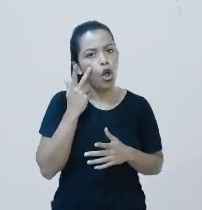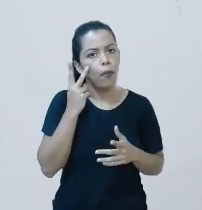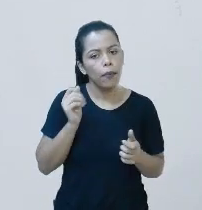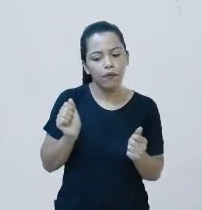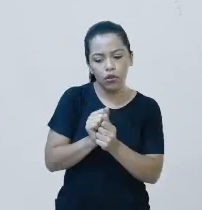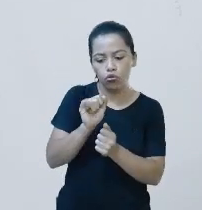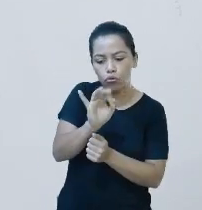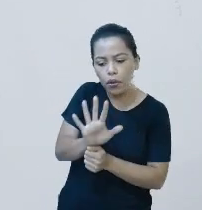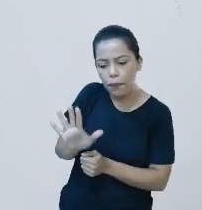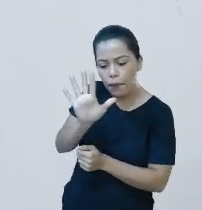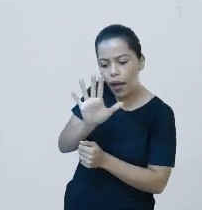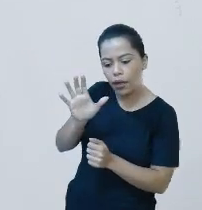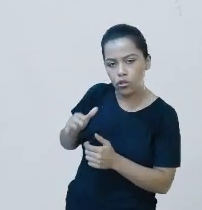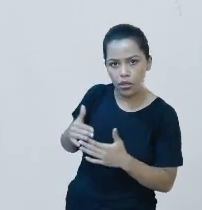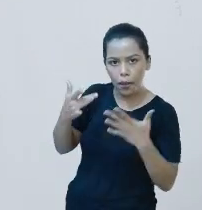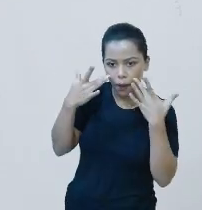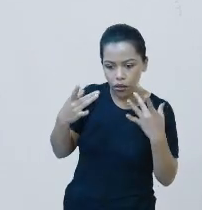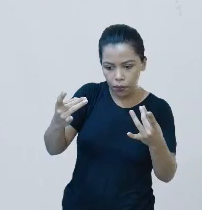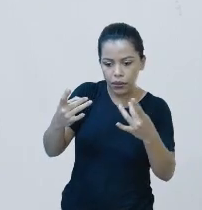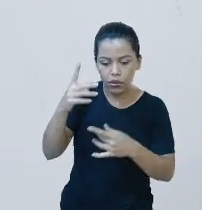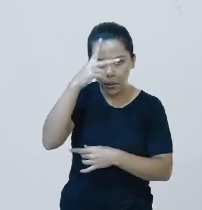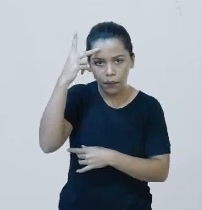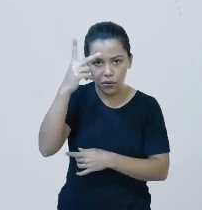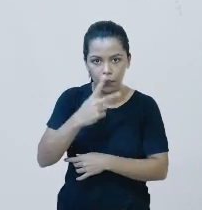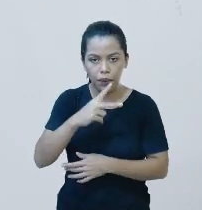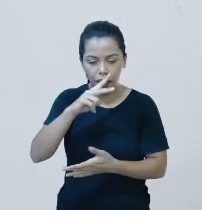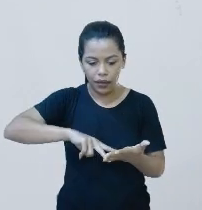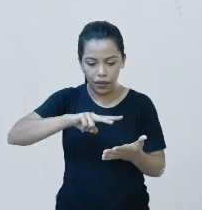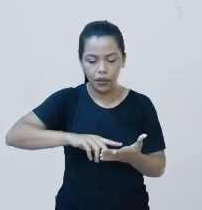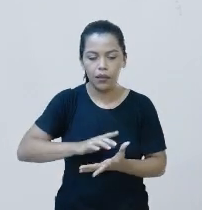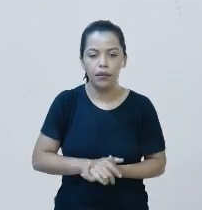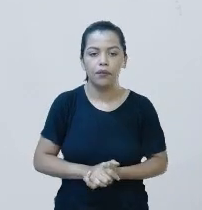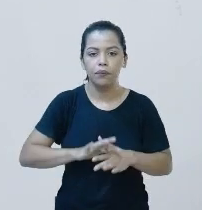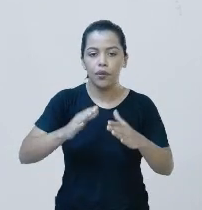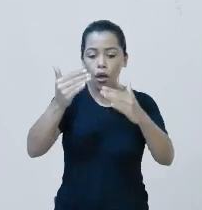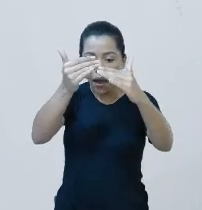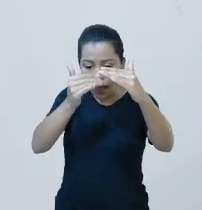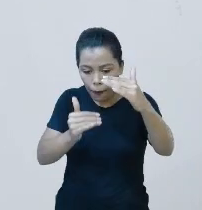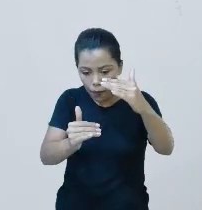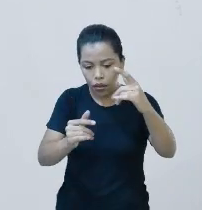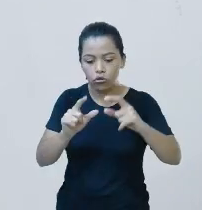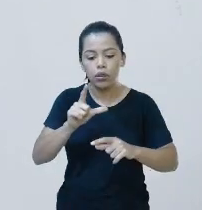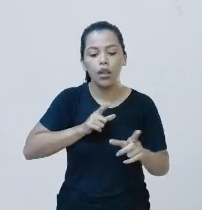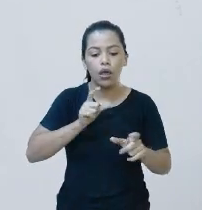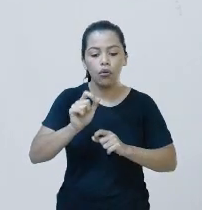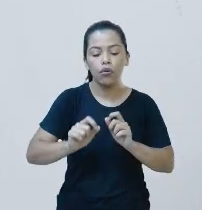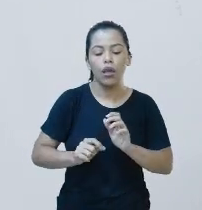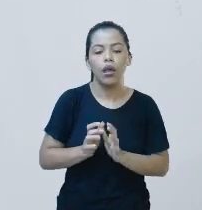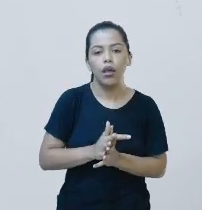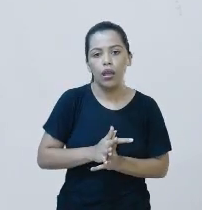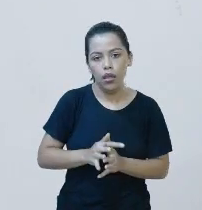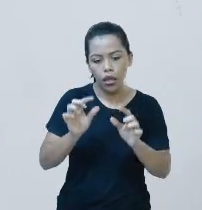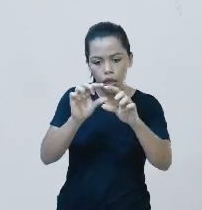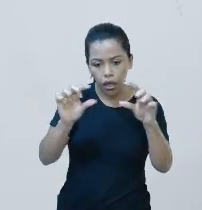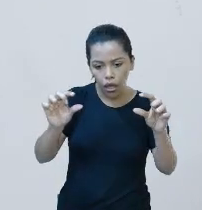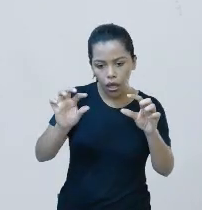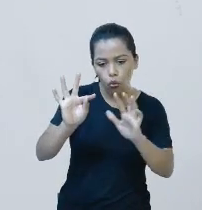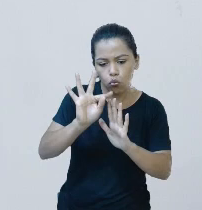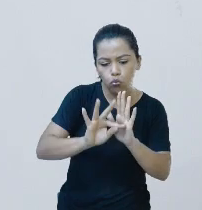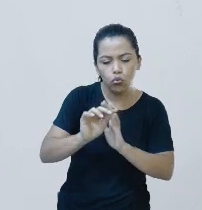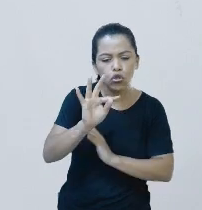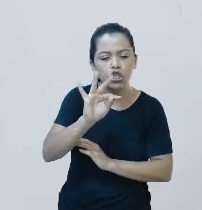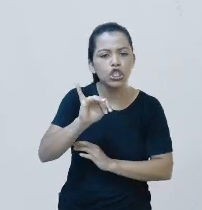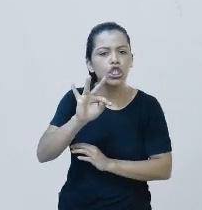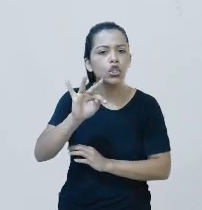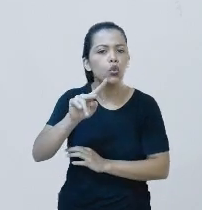imagem também, para chamar a atenção do leitor. Logo abaixo da manchete, nós temos o título auxiliar, que é o quê?